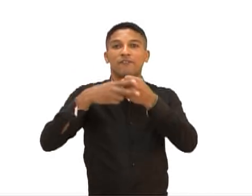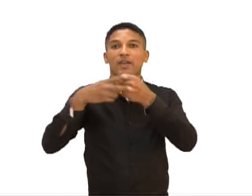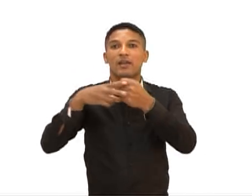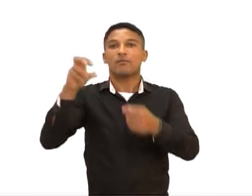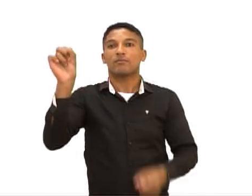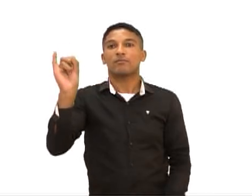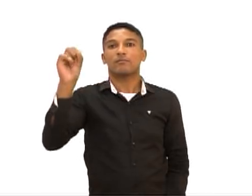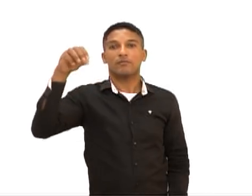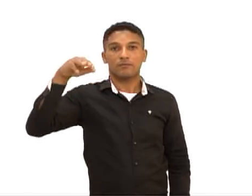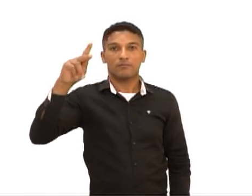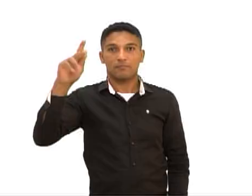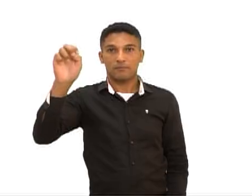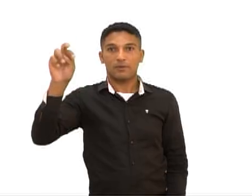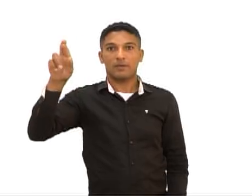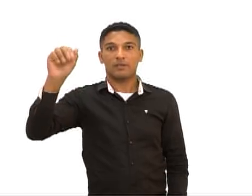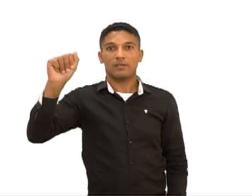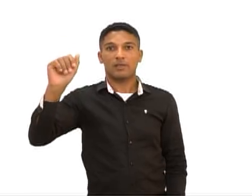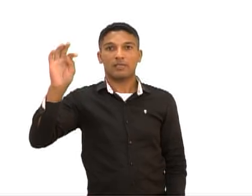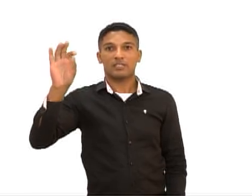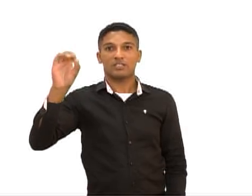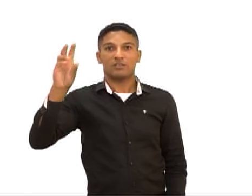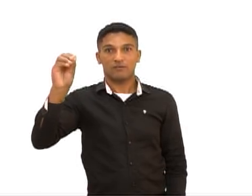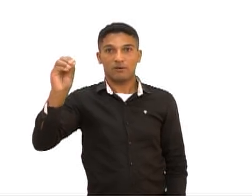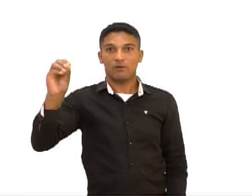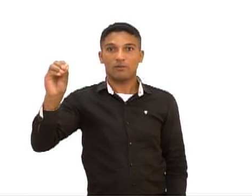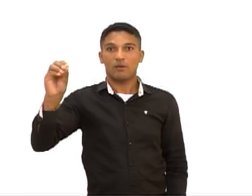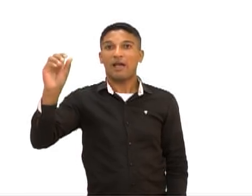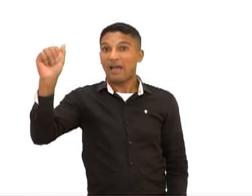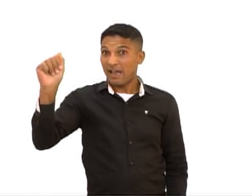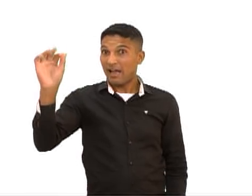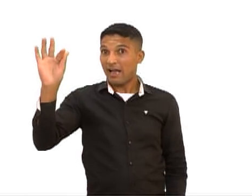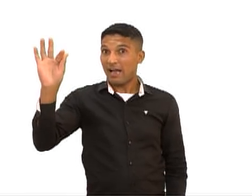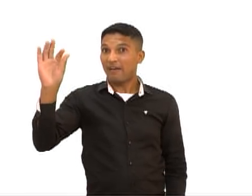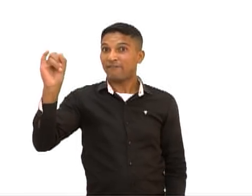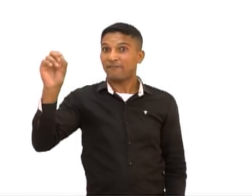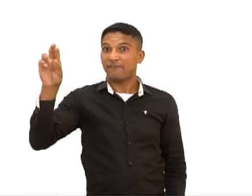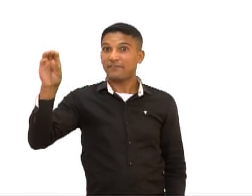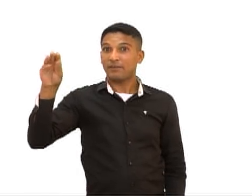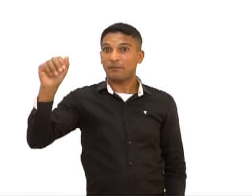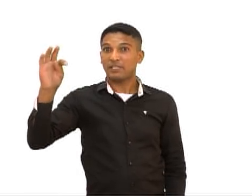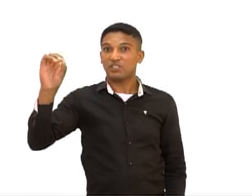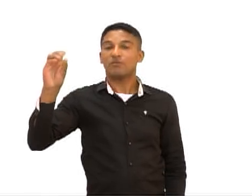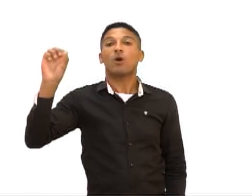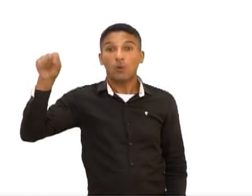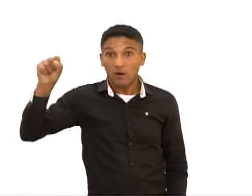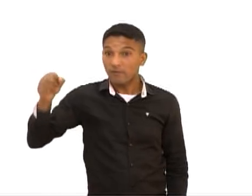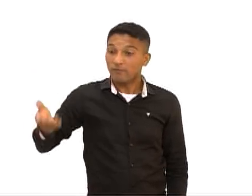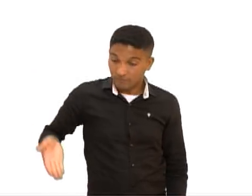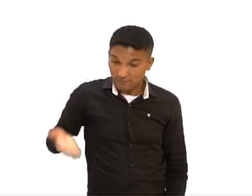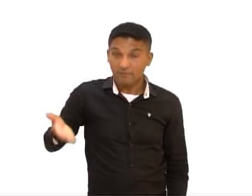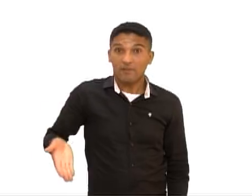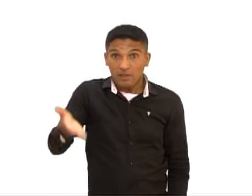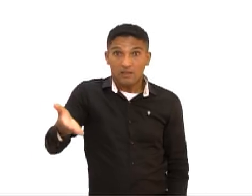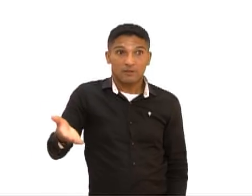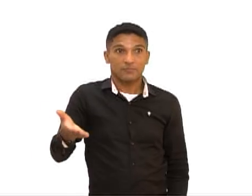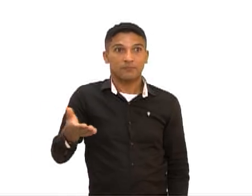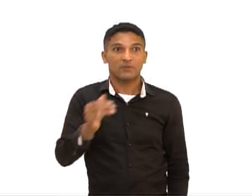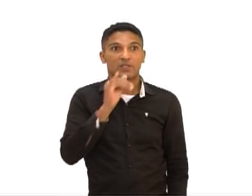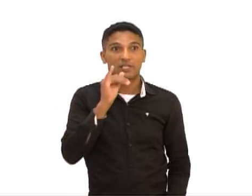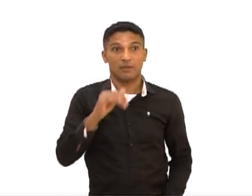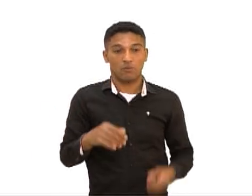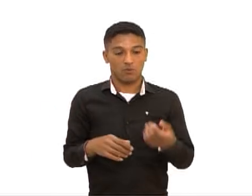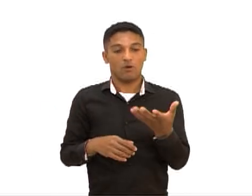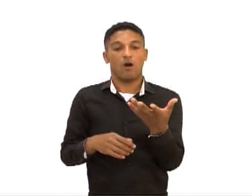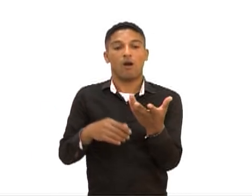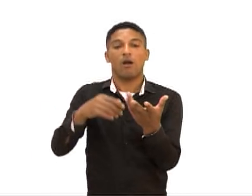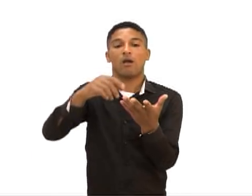eu ainda não me apropriei muito bem do uso independente do imperativo afirmativo, eu preciso de fazer uma retomada do